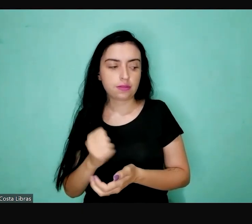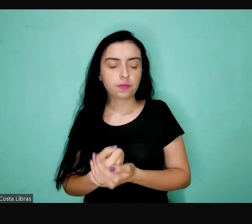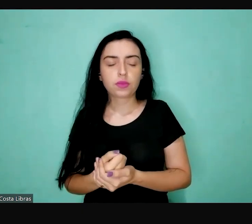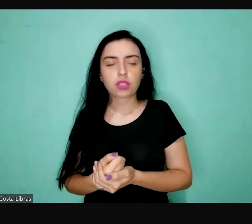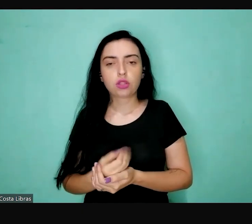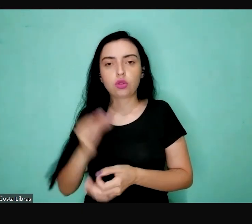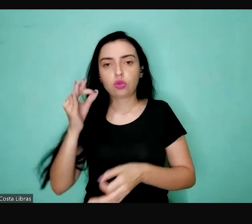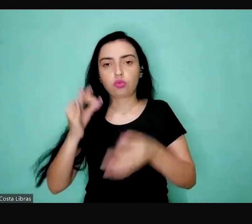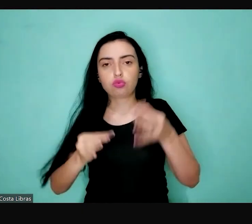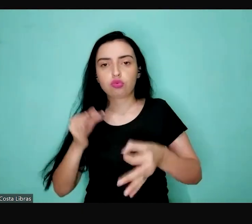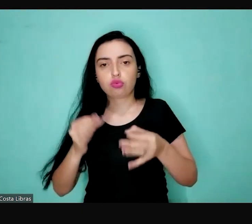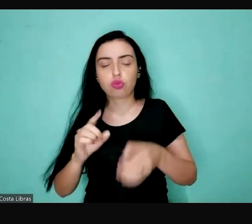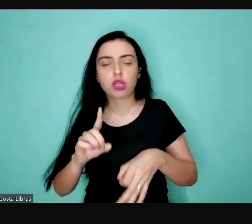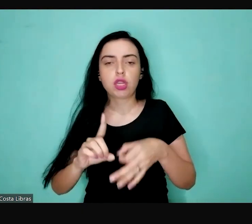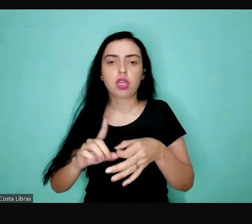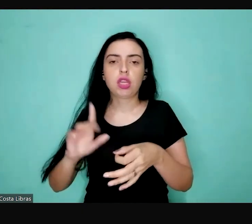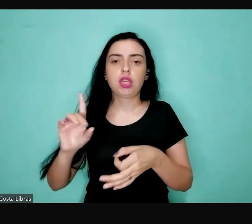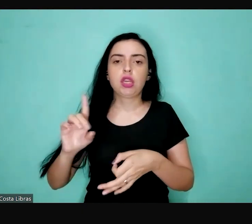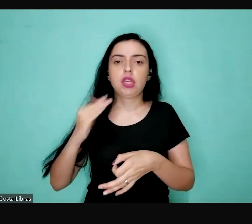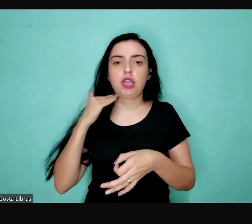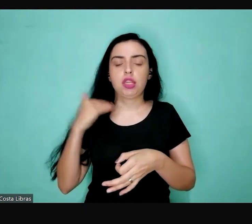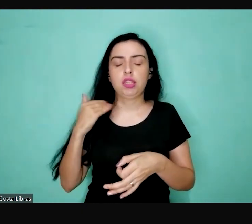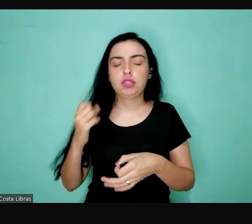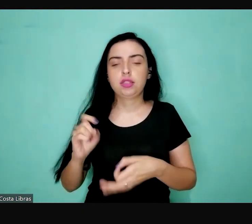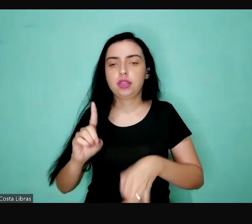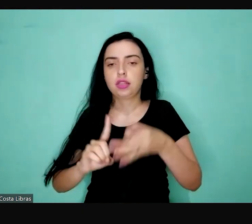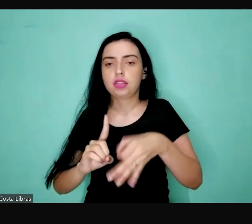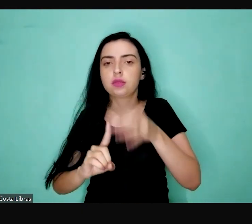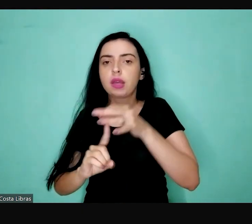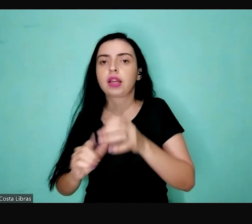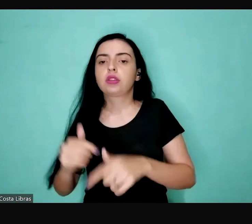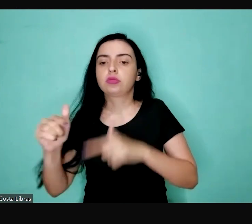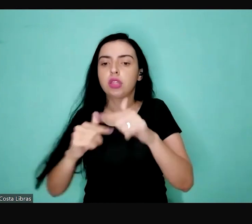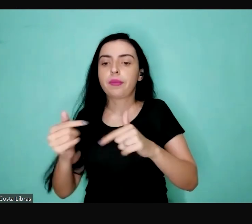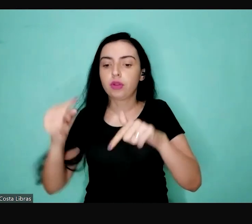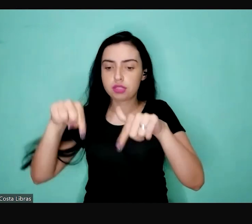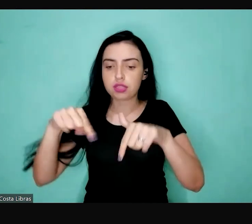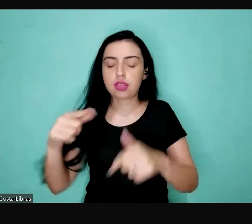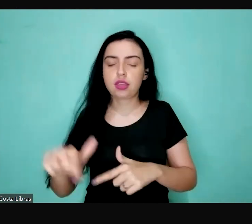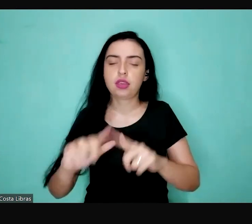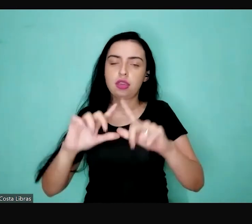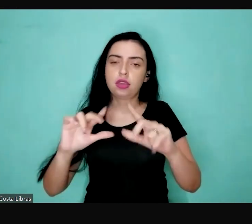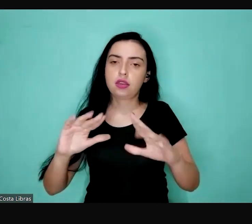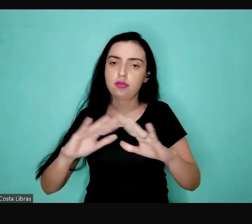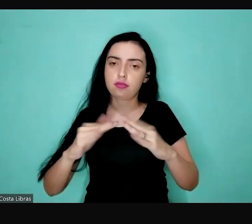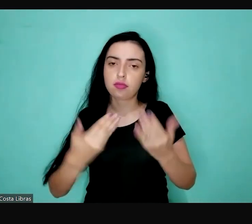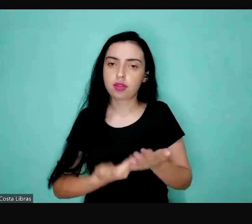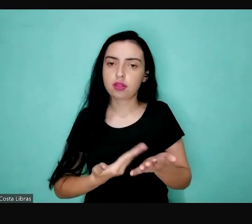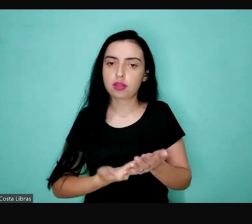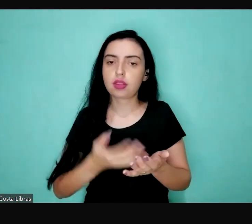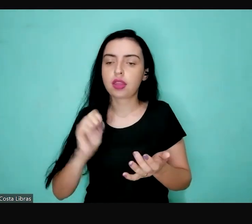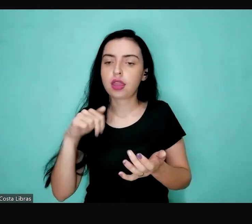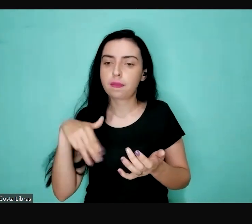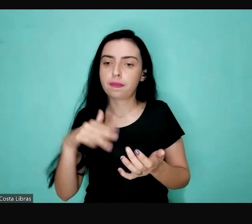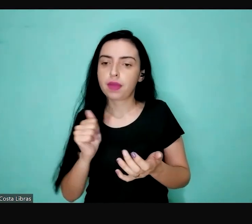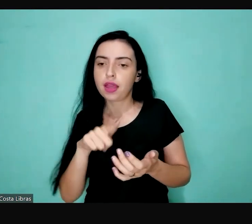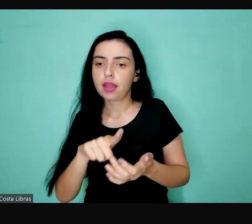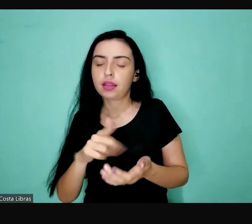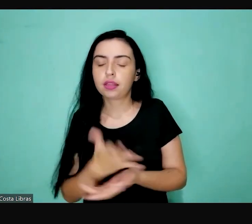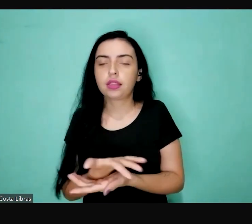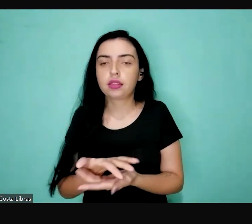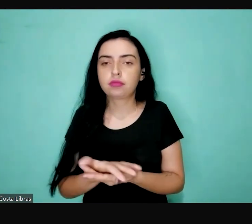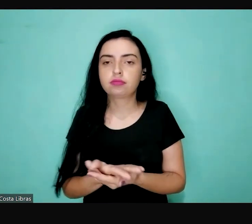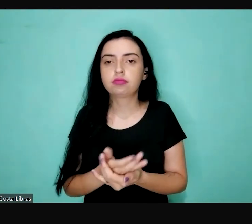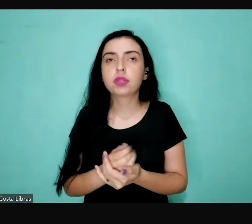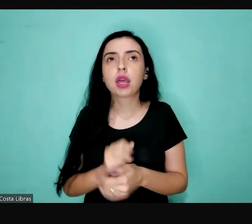desembargadores e servidores dessa casa, não só os que estão aqui, mas tem mais de 100, quase 150 acompanhando online,